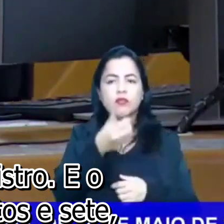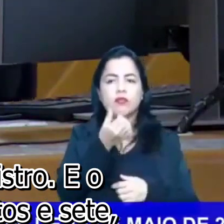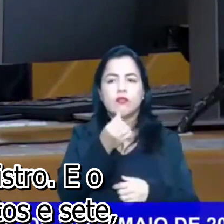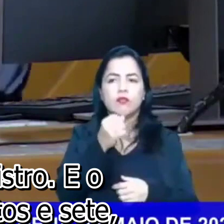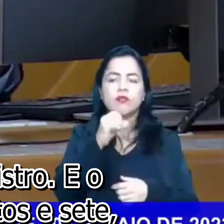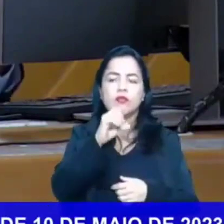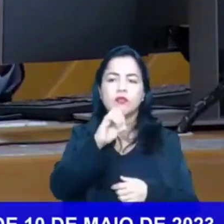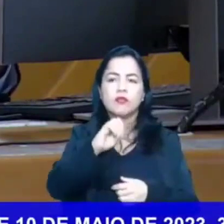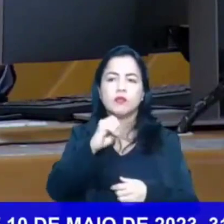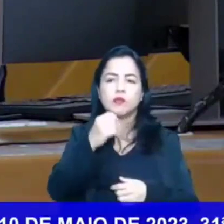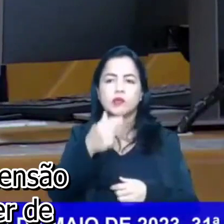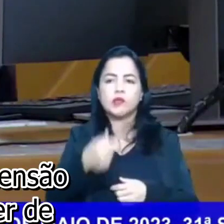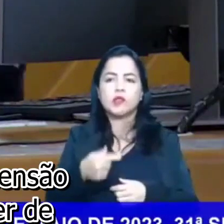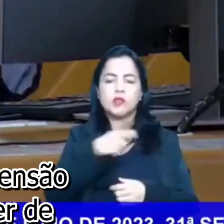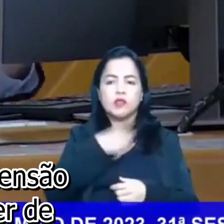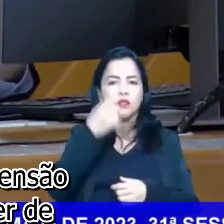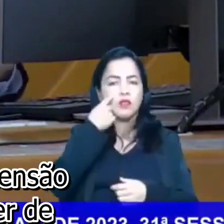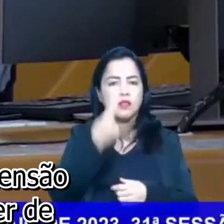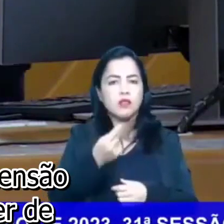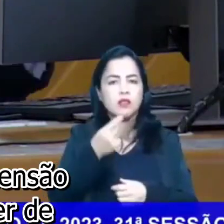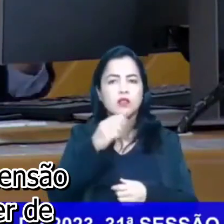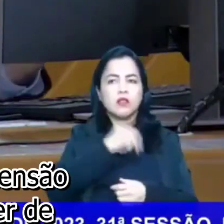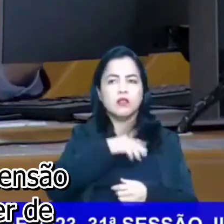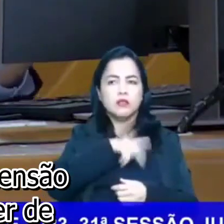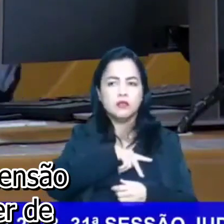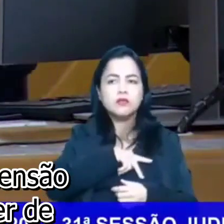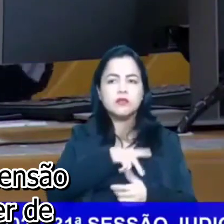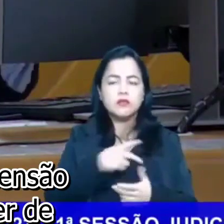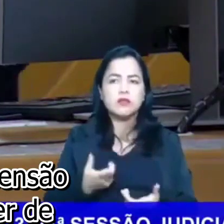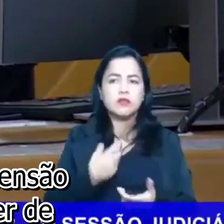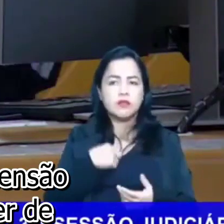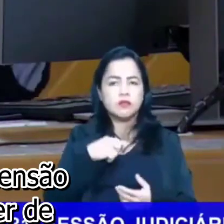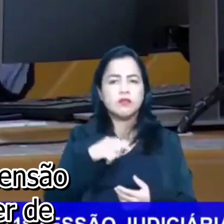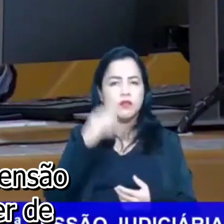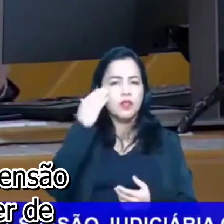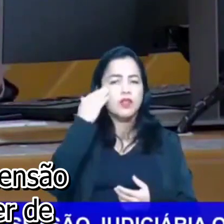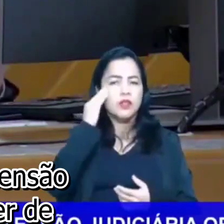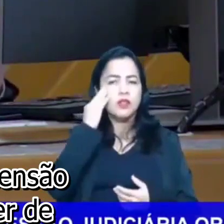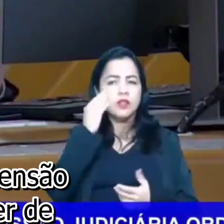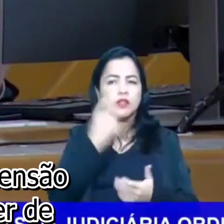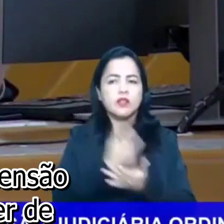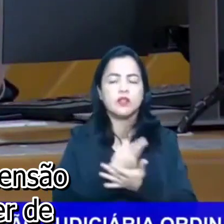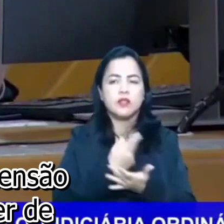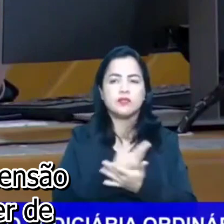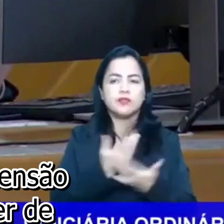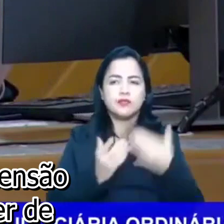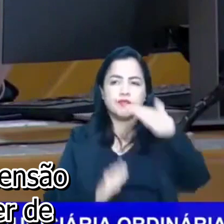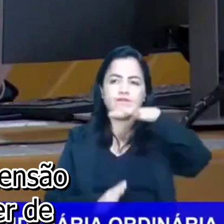23607, e, ao ver do Ministério Público, uma compreensão equivocada e que limita